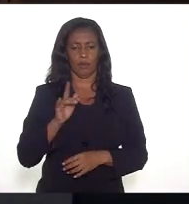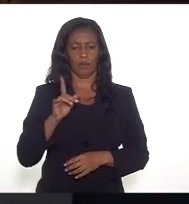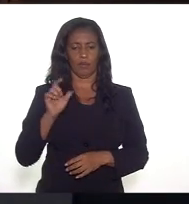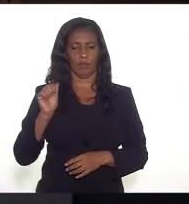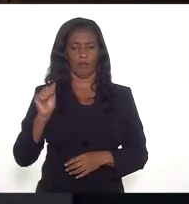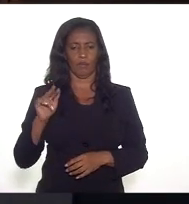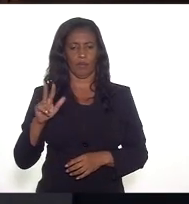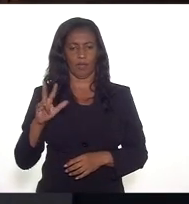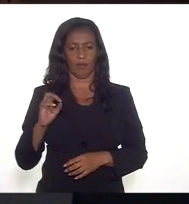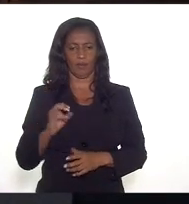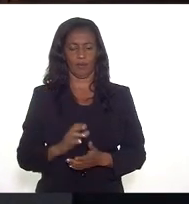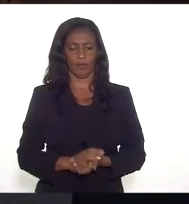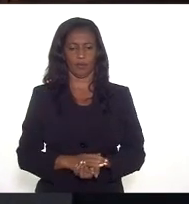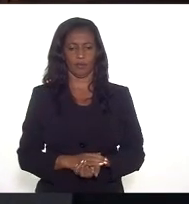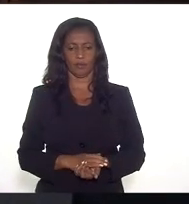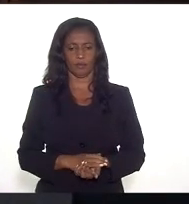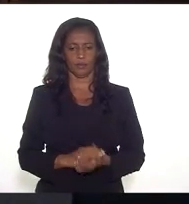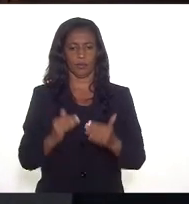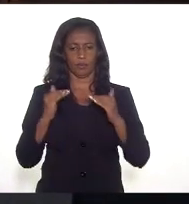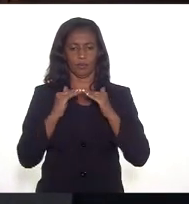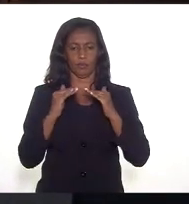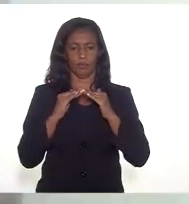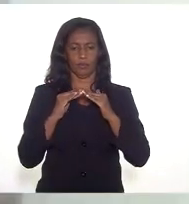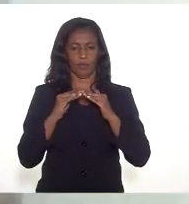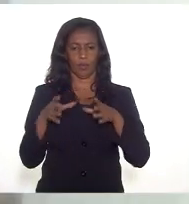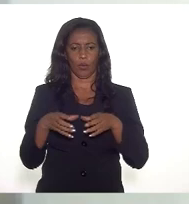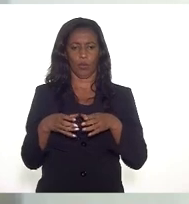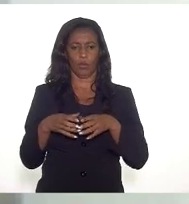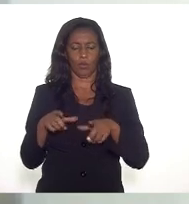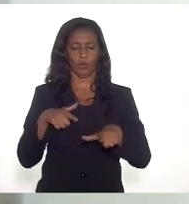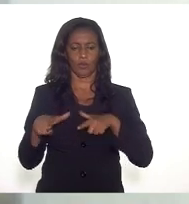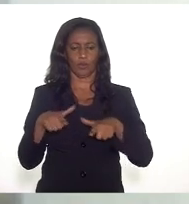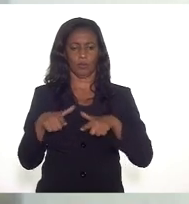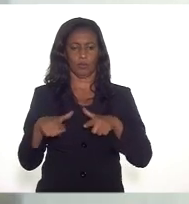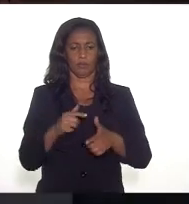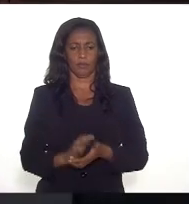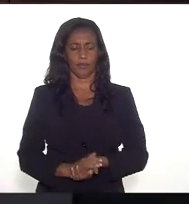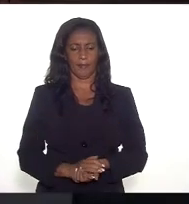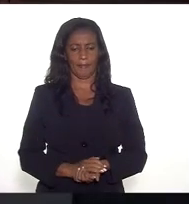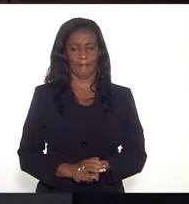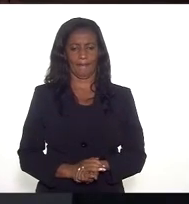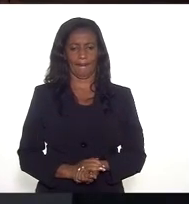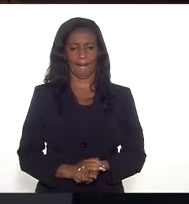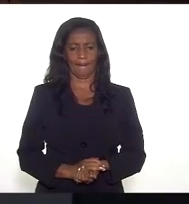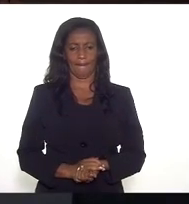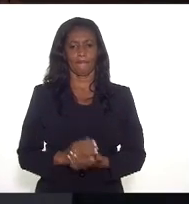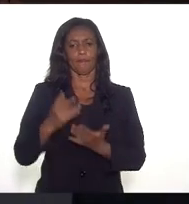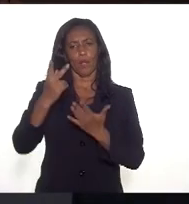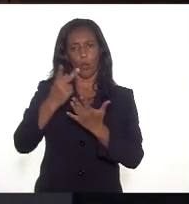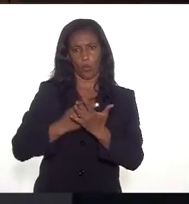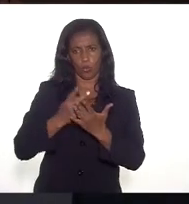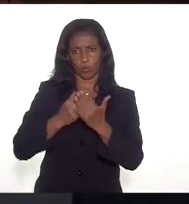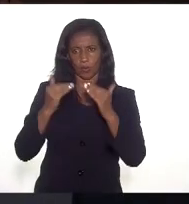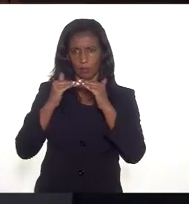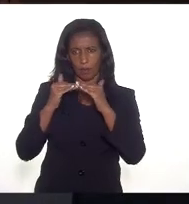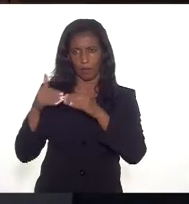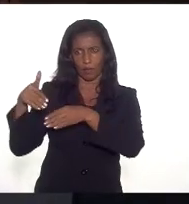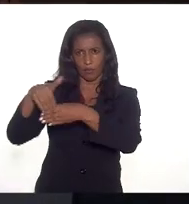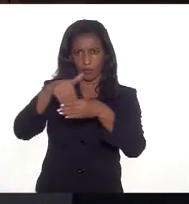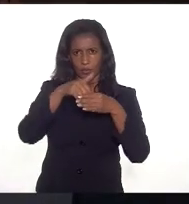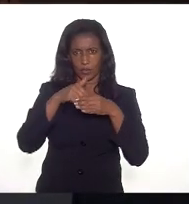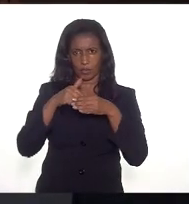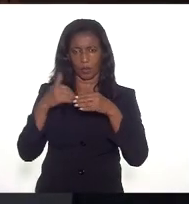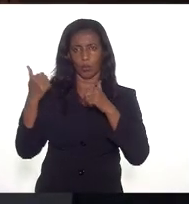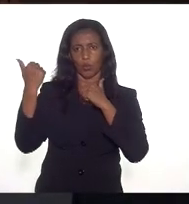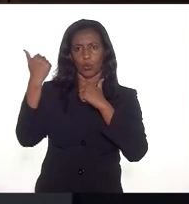Serafini. Acompanho o parecer da Comissão de Trabalho, senhor presidente. Com os pareceres emitidos em votação